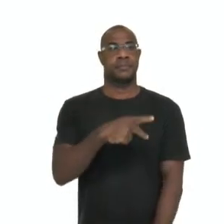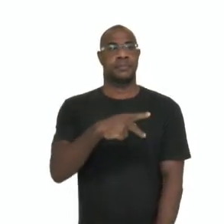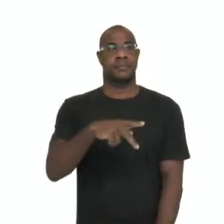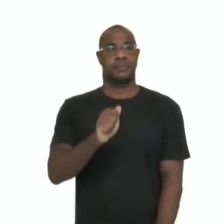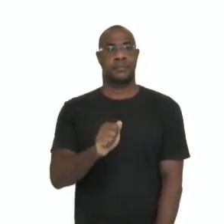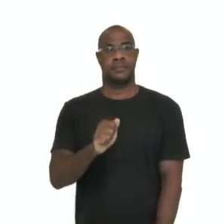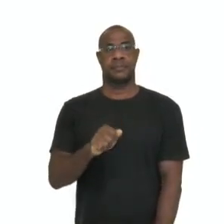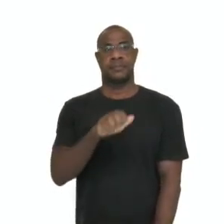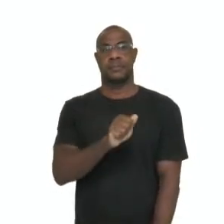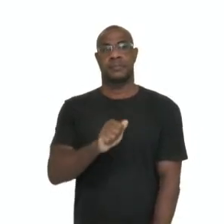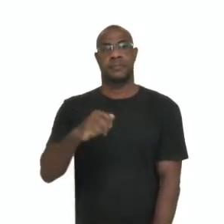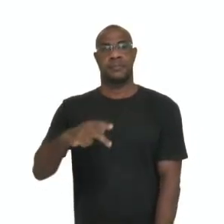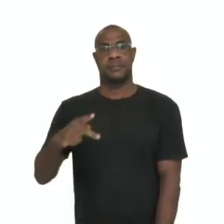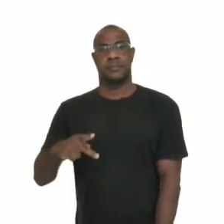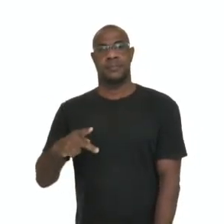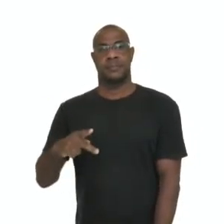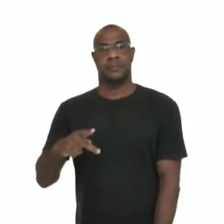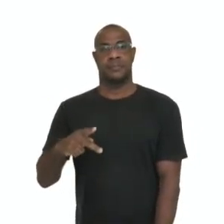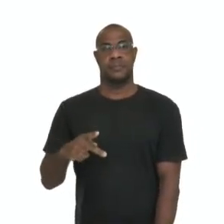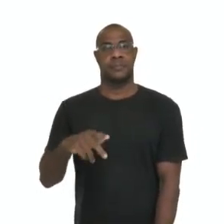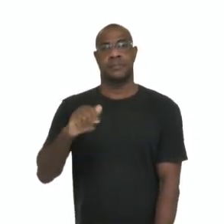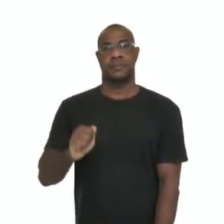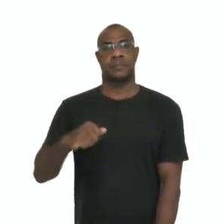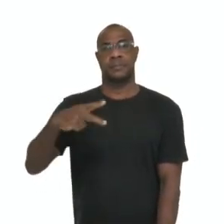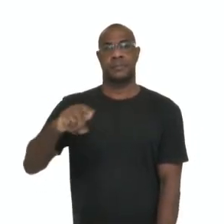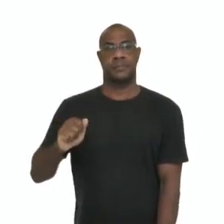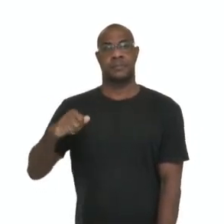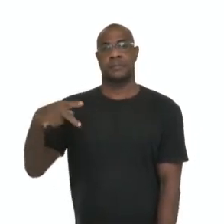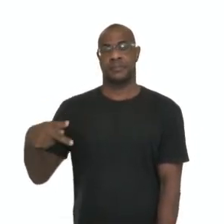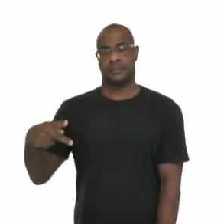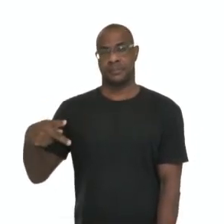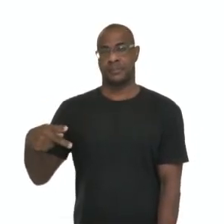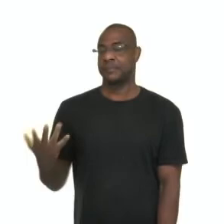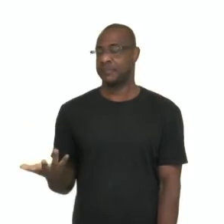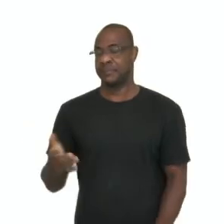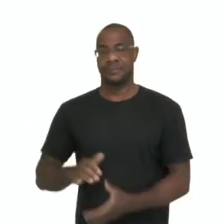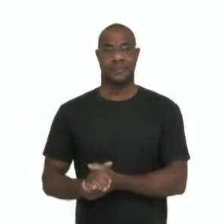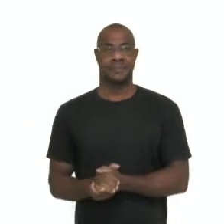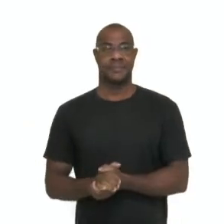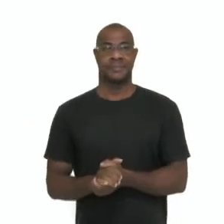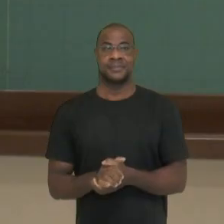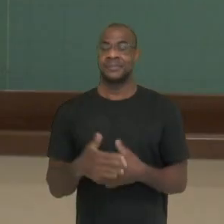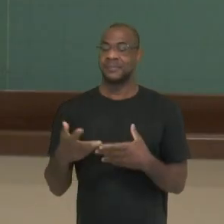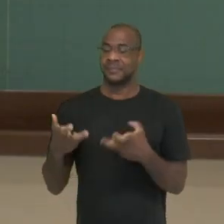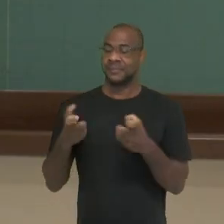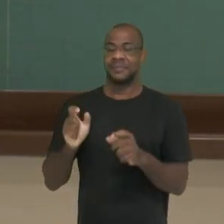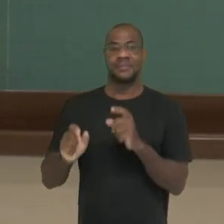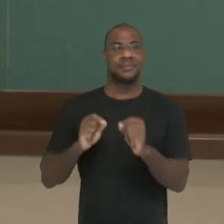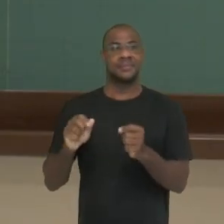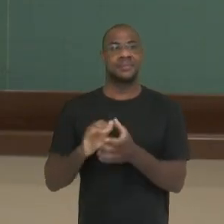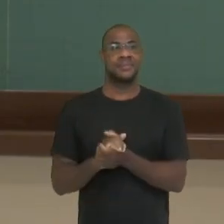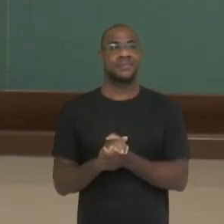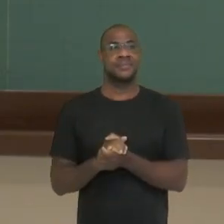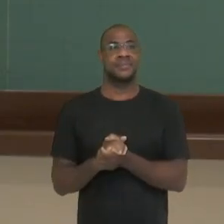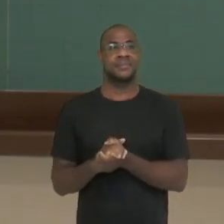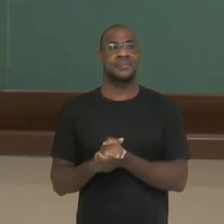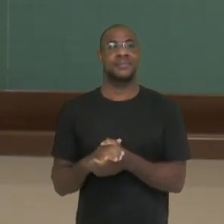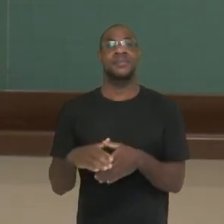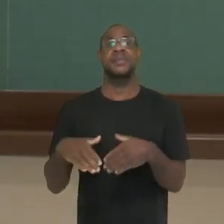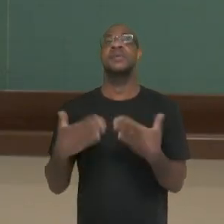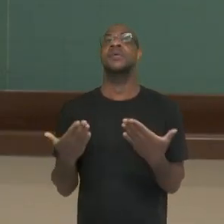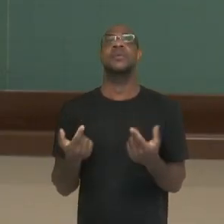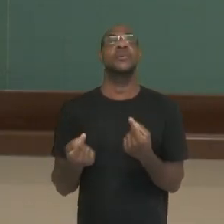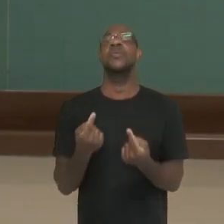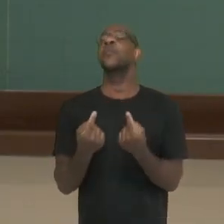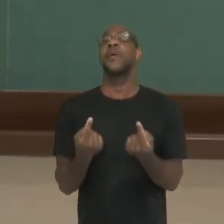A-P-P-A, A-A-P-P e finalizo com A-P-A-P. Observe que também quais são